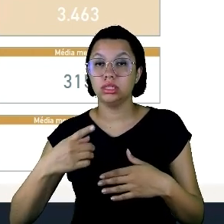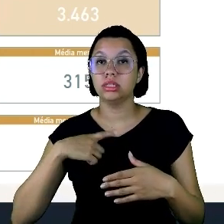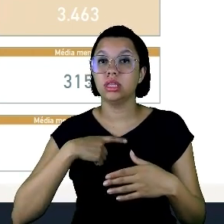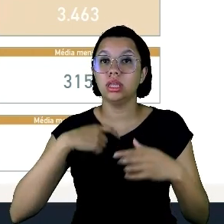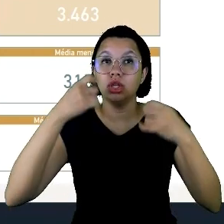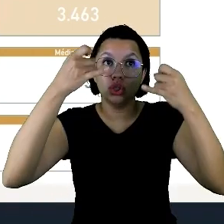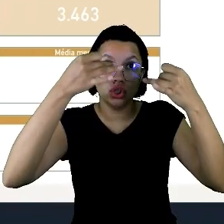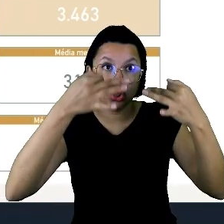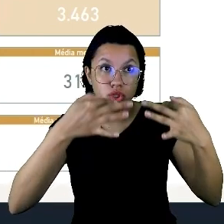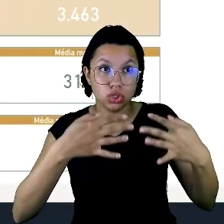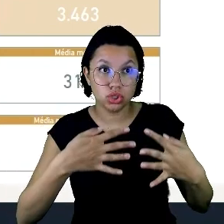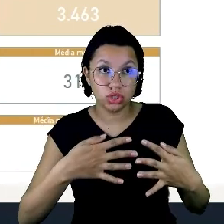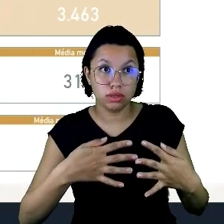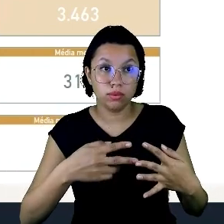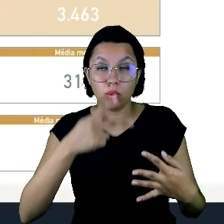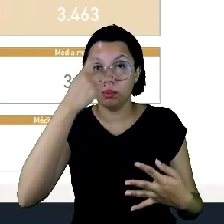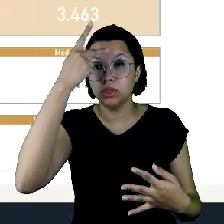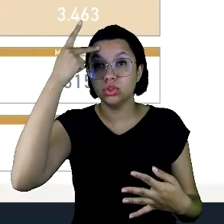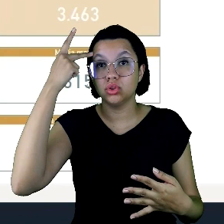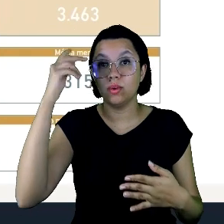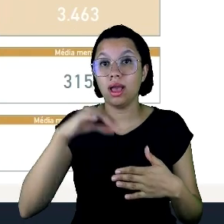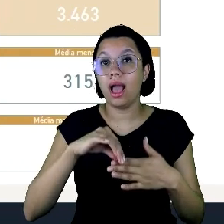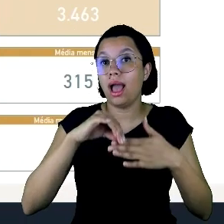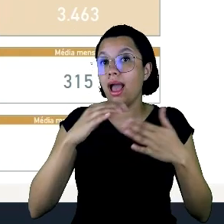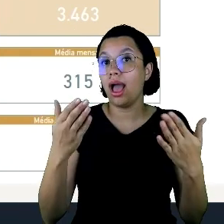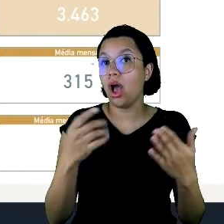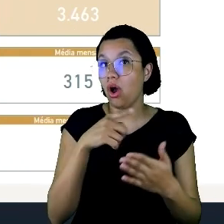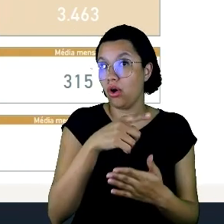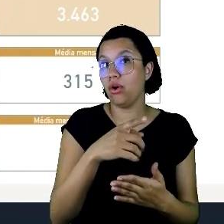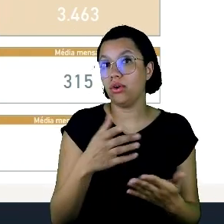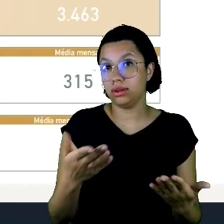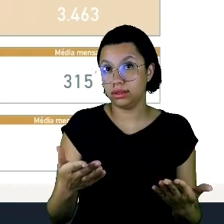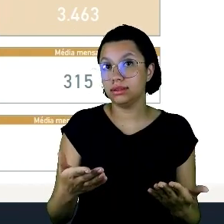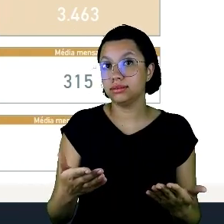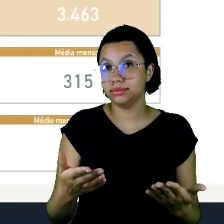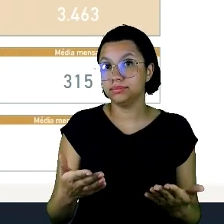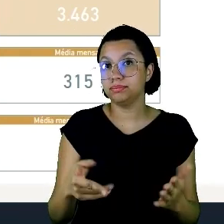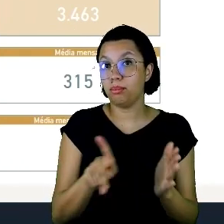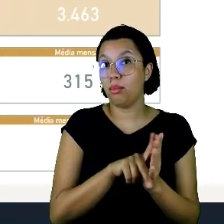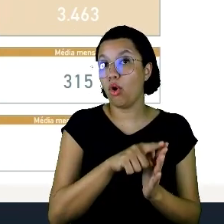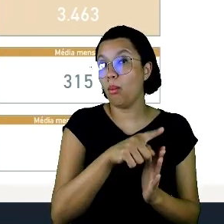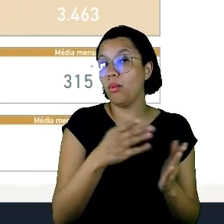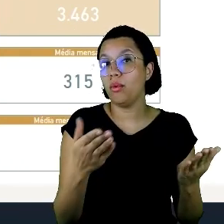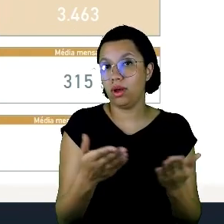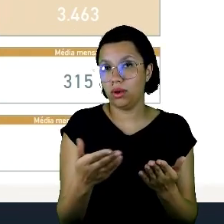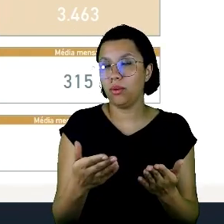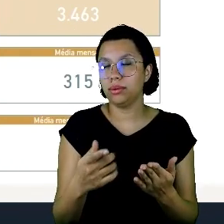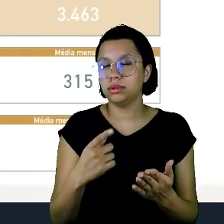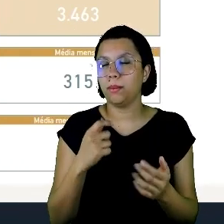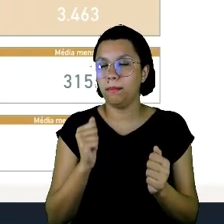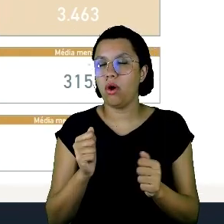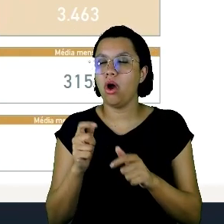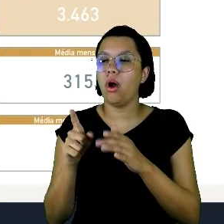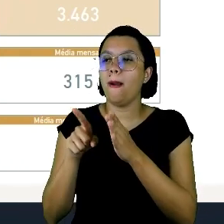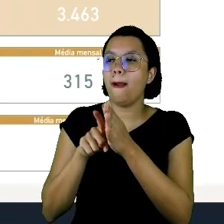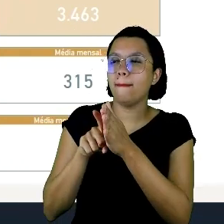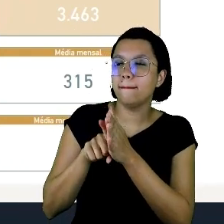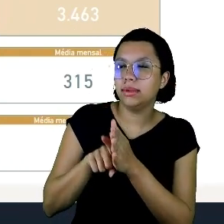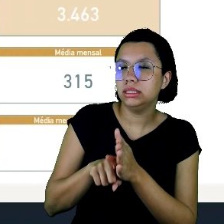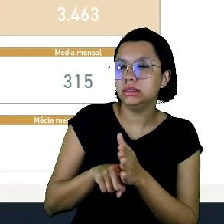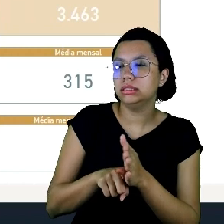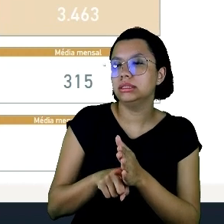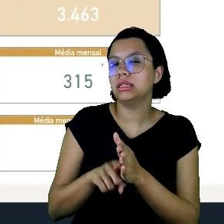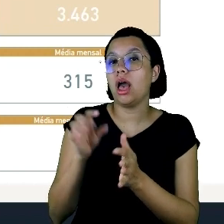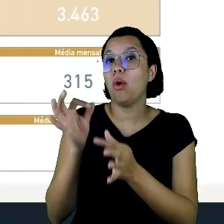aí o descritivo é quem está na titularidade no momento. Então, temos aqui essa opção de pesquisar por